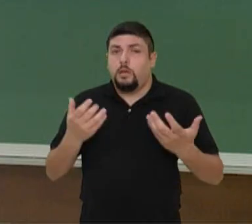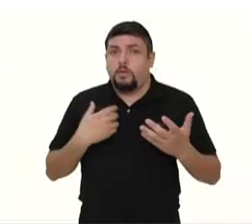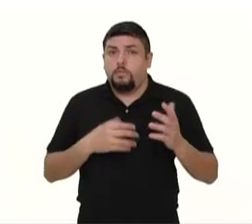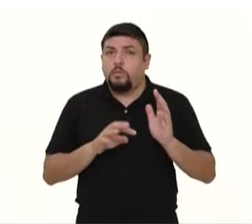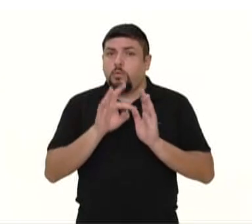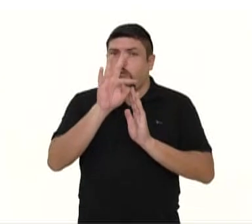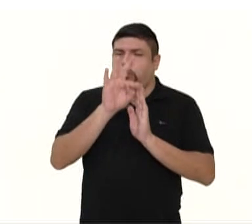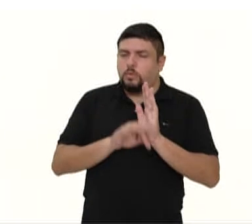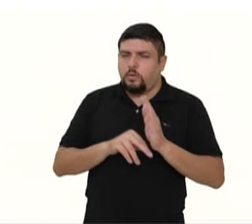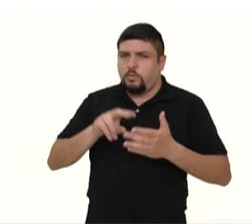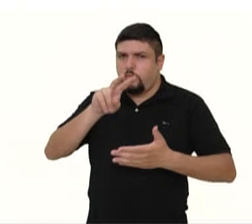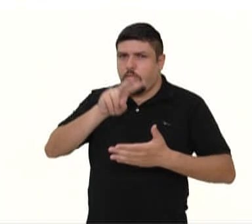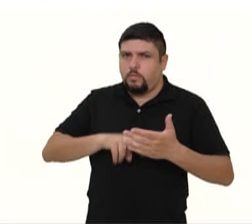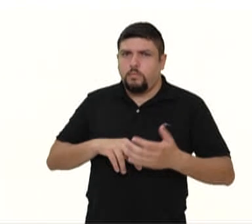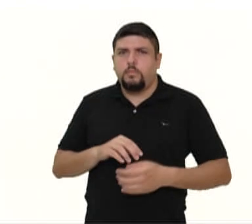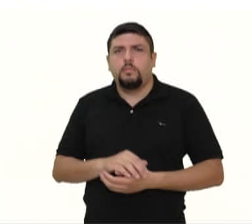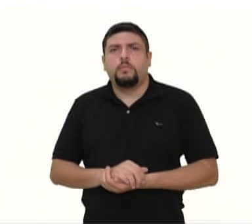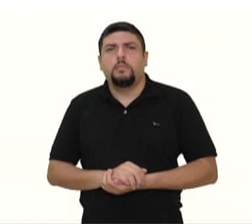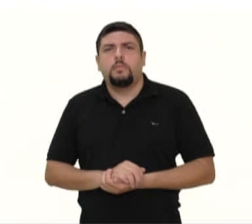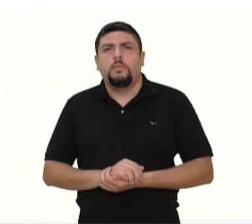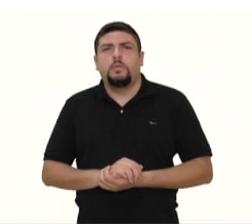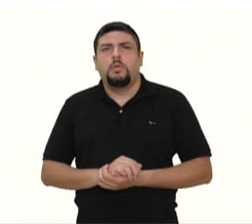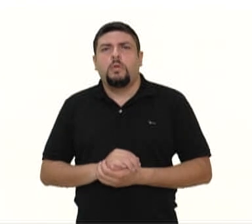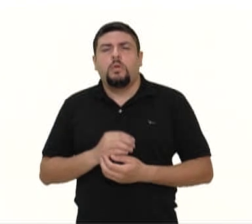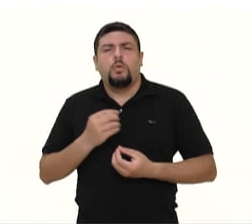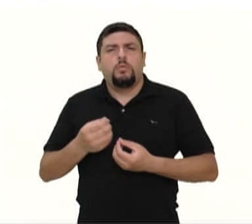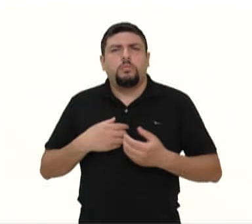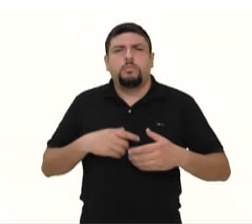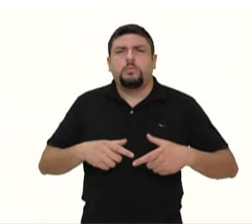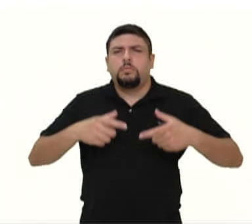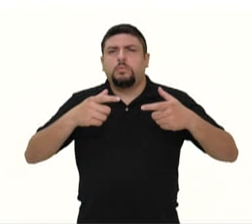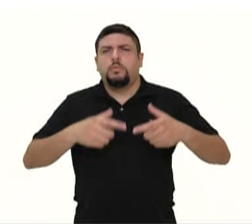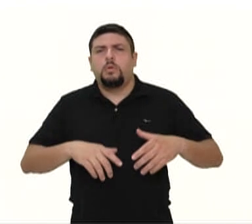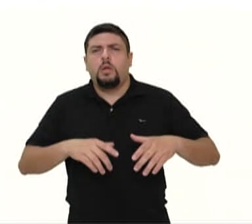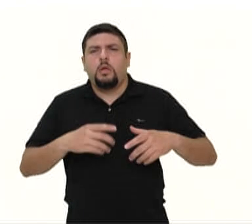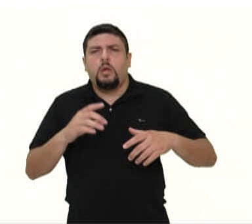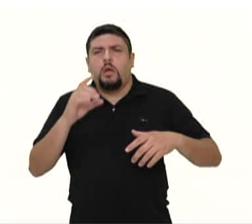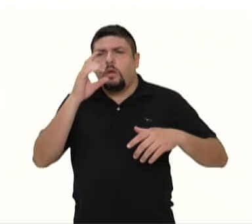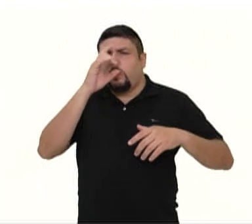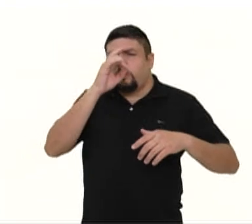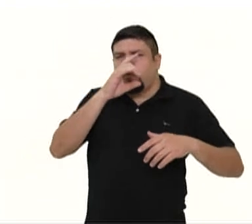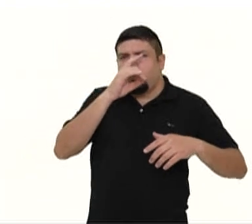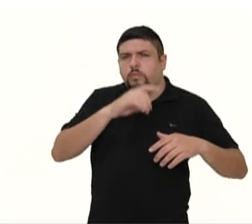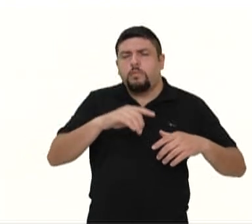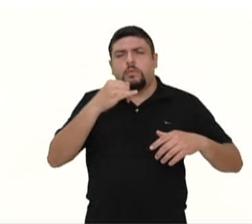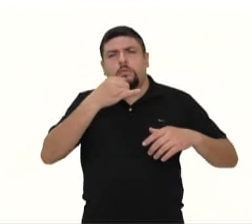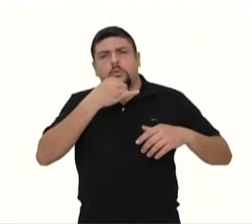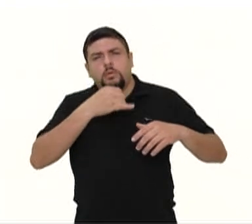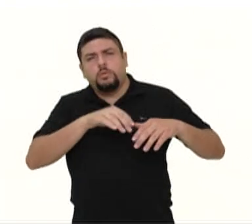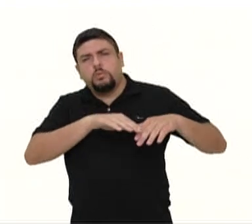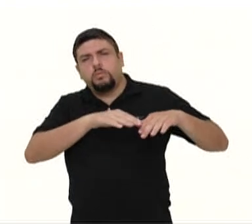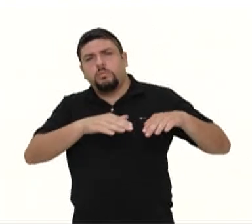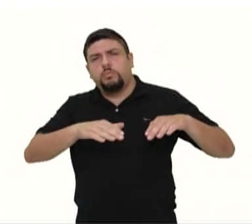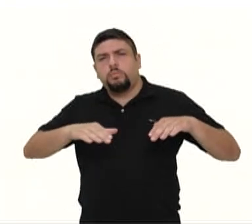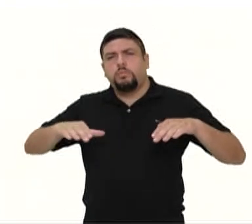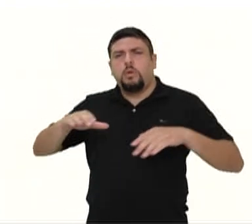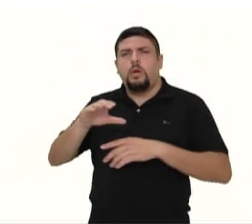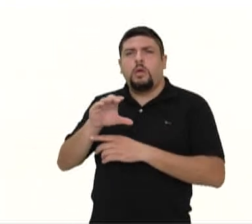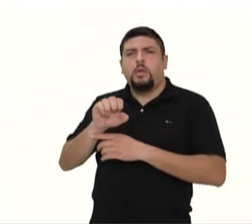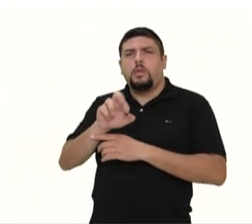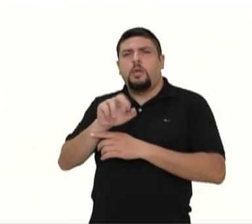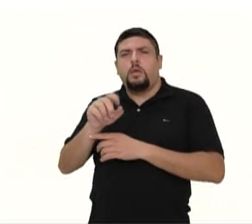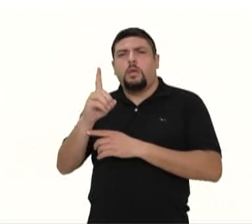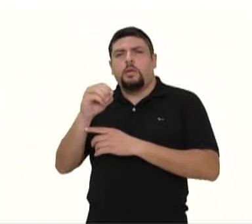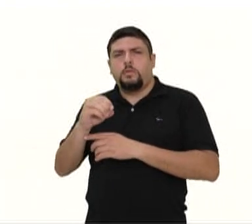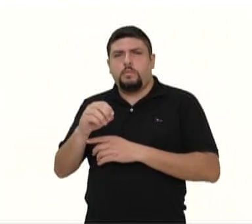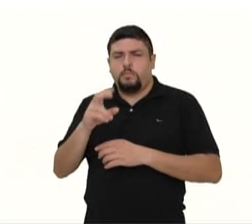dele, né? Ó, o altiplano, infinito descampado, ele diz o verde triste do Cerrado, lembra-se que Cerrado é um bioma, mas